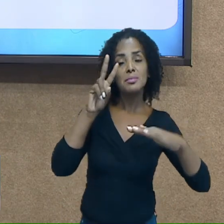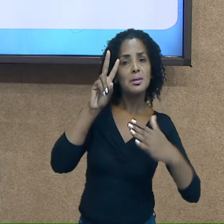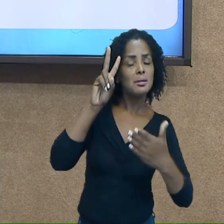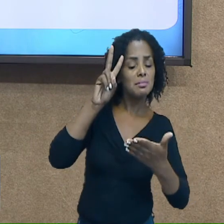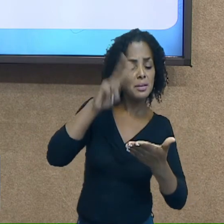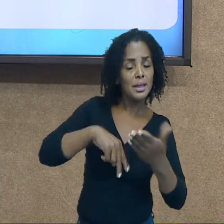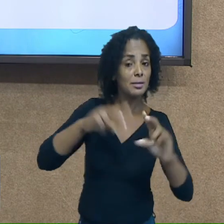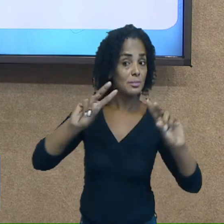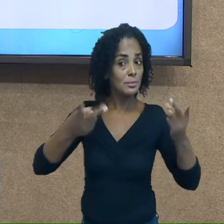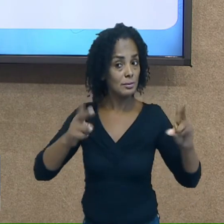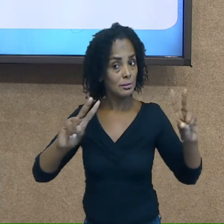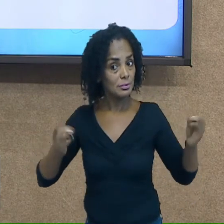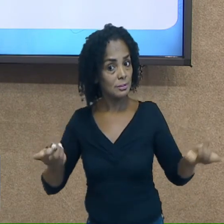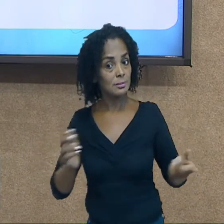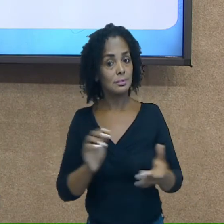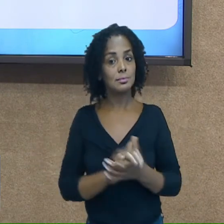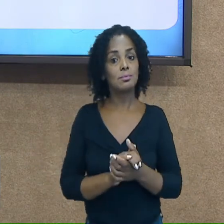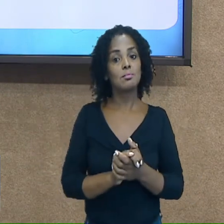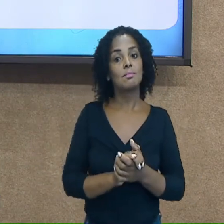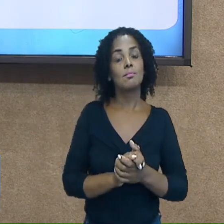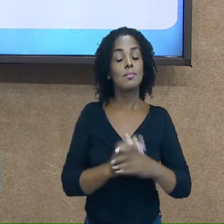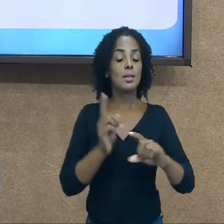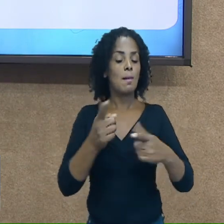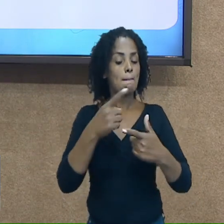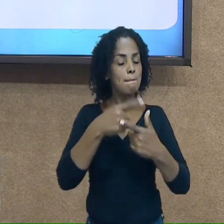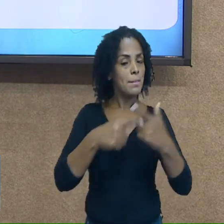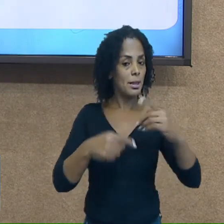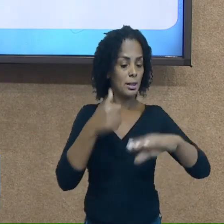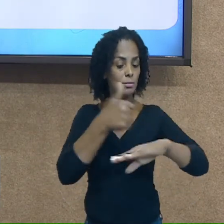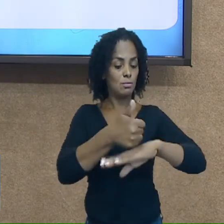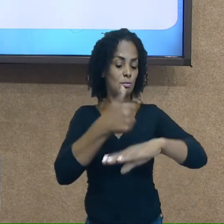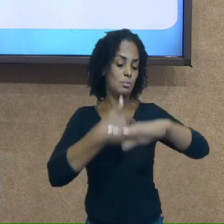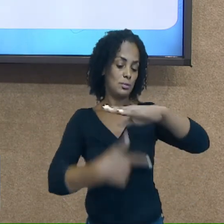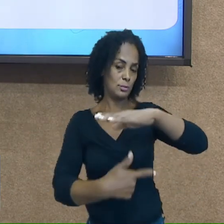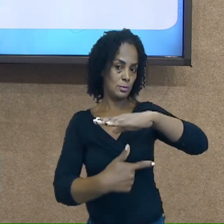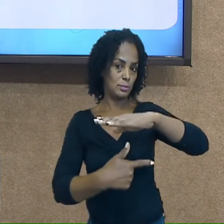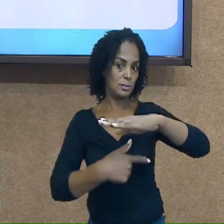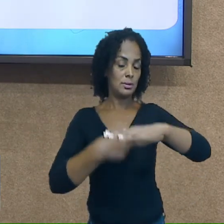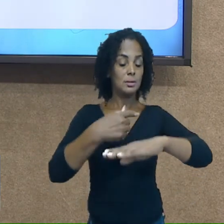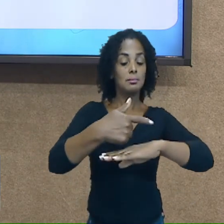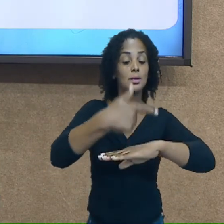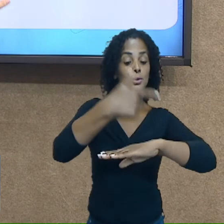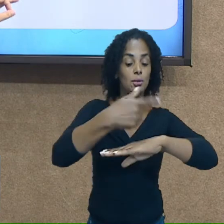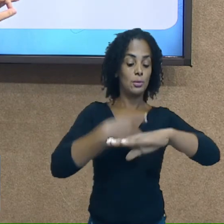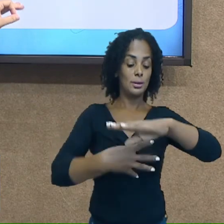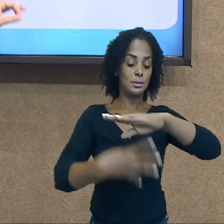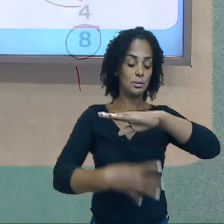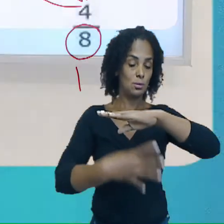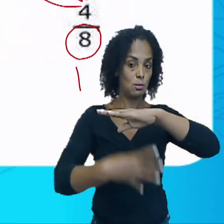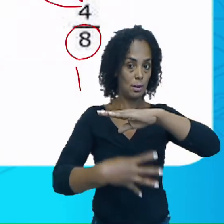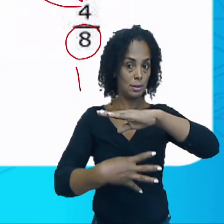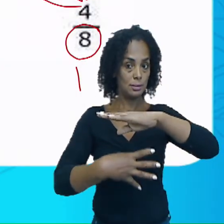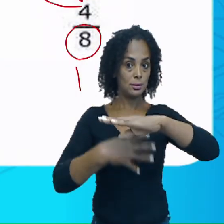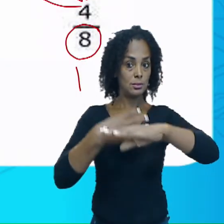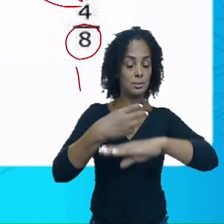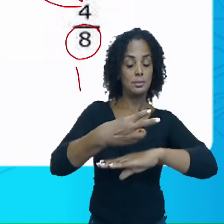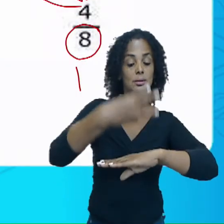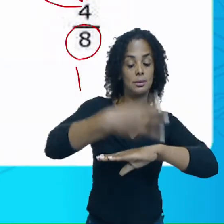maneiras diferentes, ok? Então, 1/2, 2/4, 3/6 e